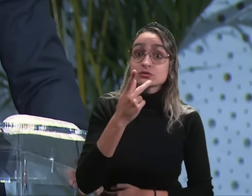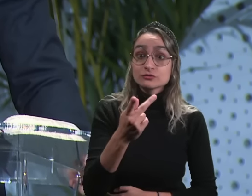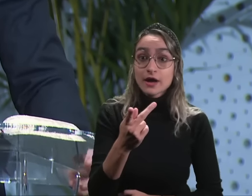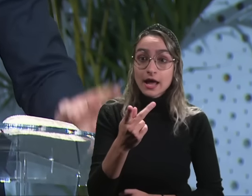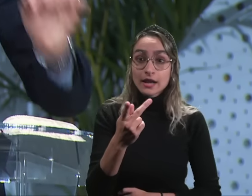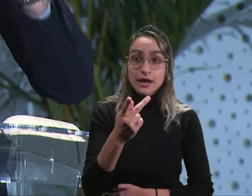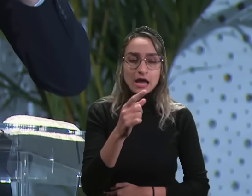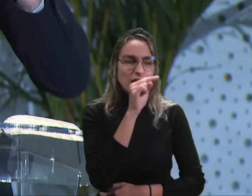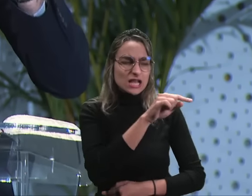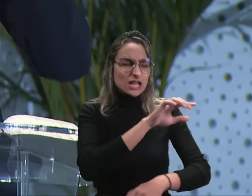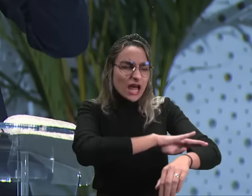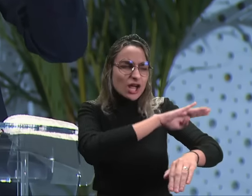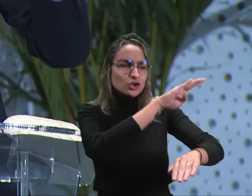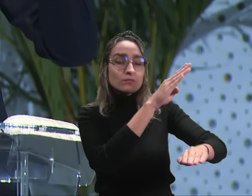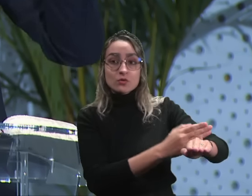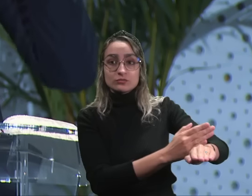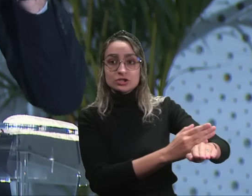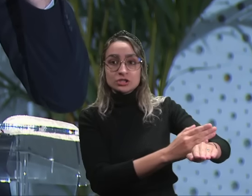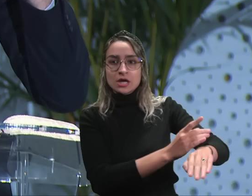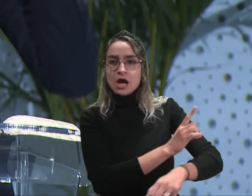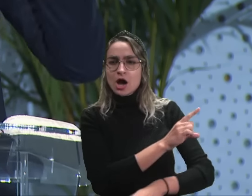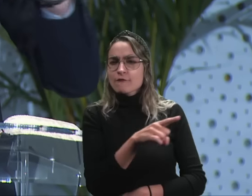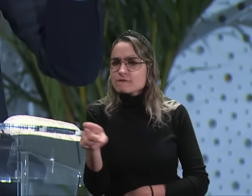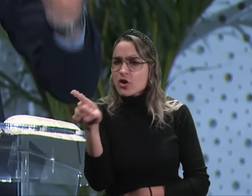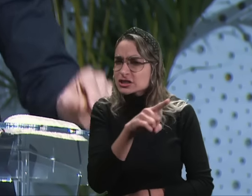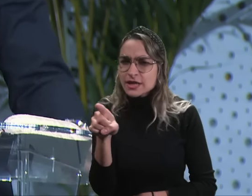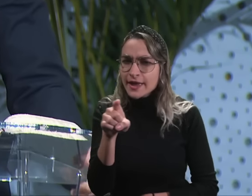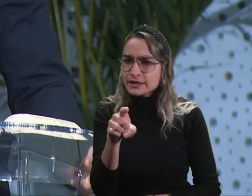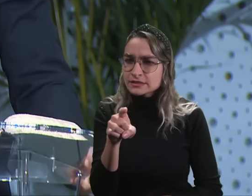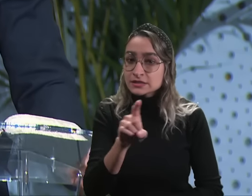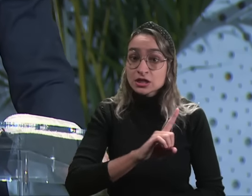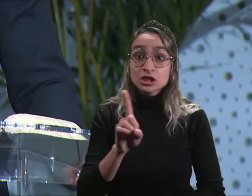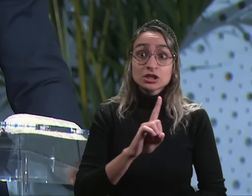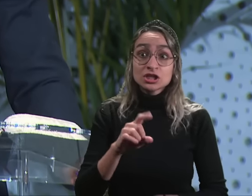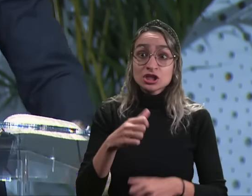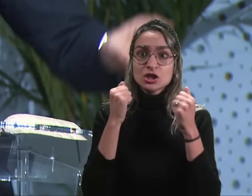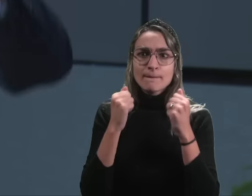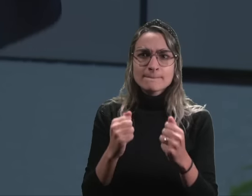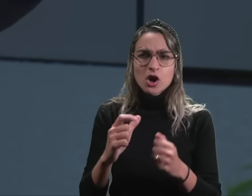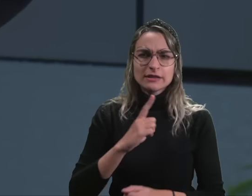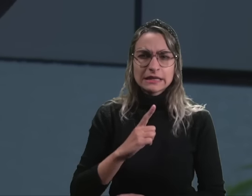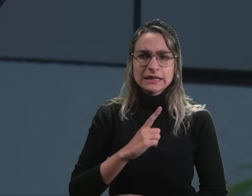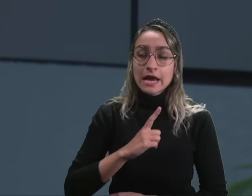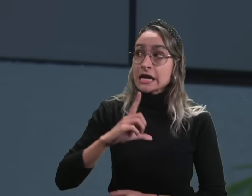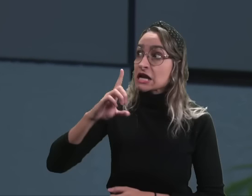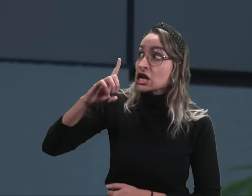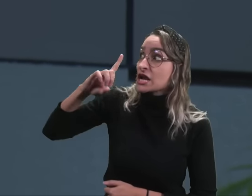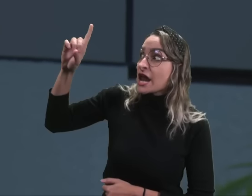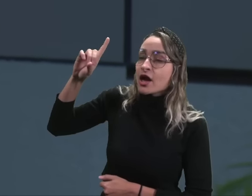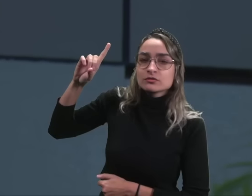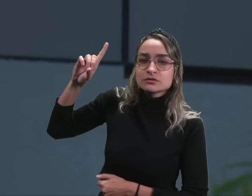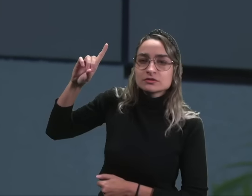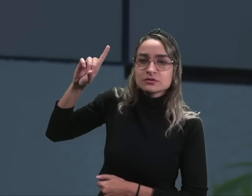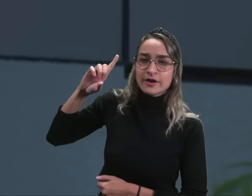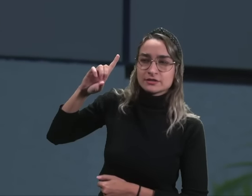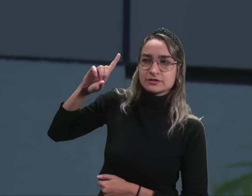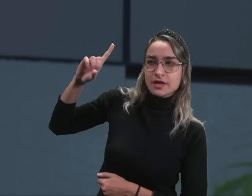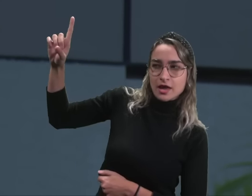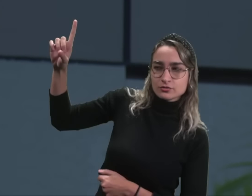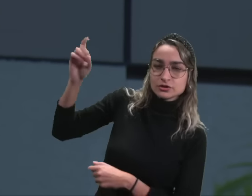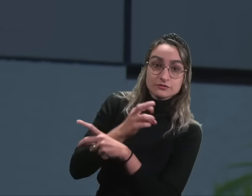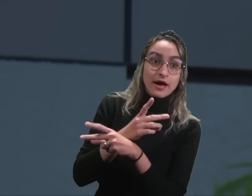isso como consequência de uma afirmação feita anteriormente pelo próprio Deus quando ele diz eu sou o Senhor teu Deus que